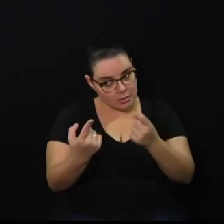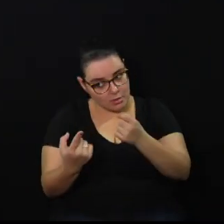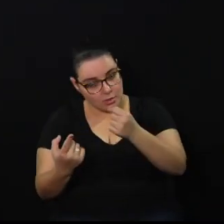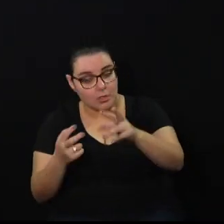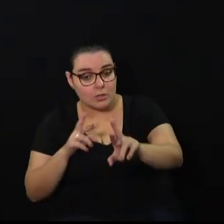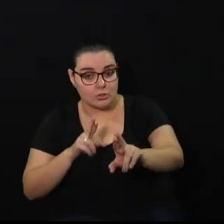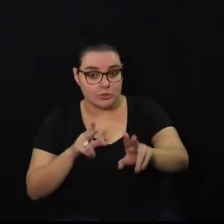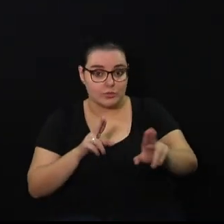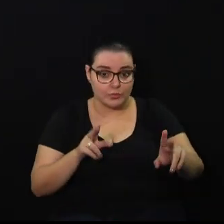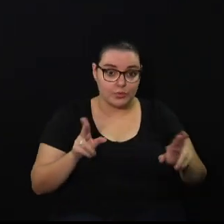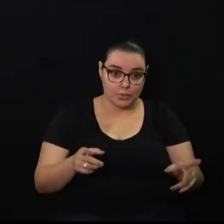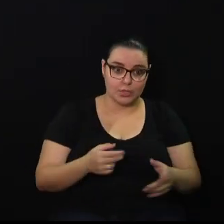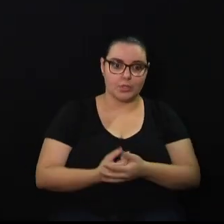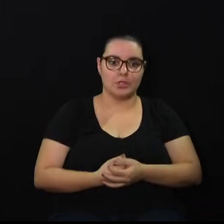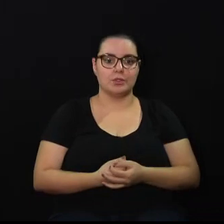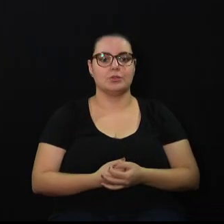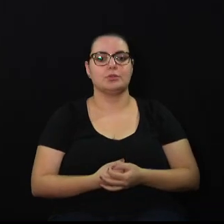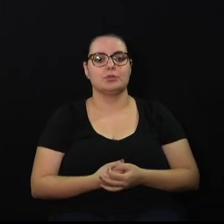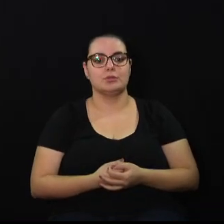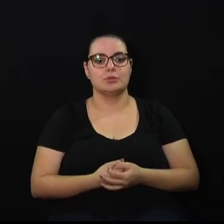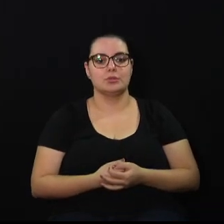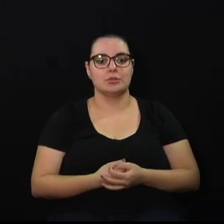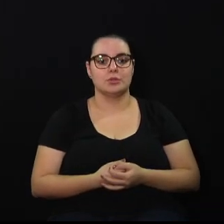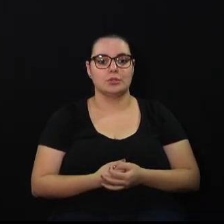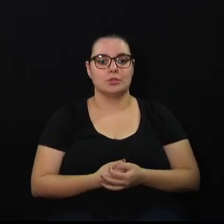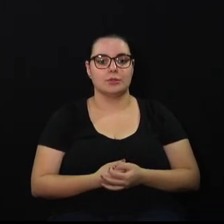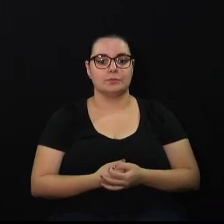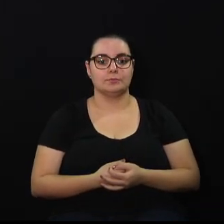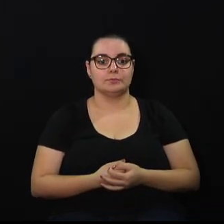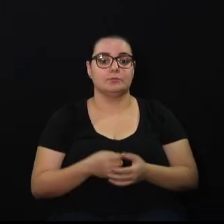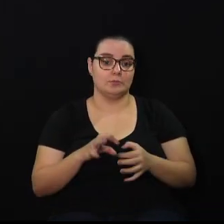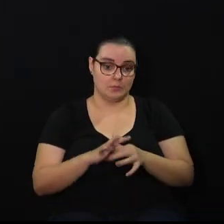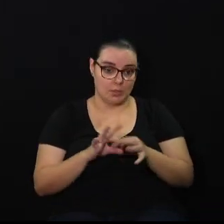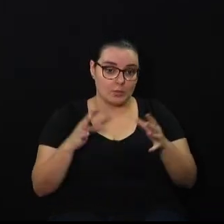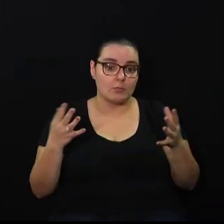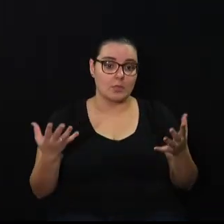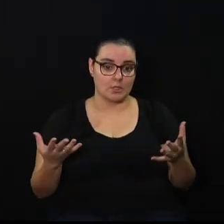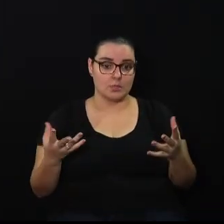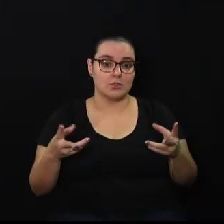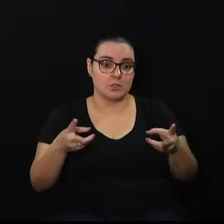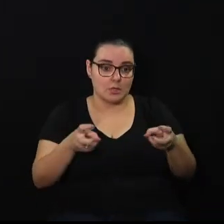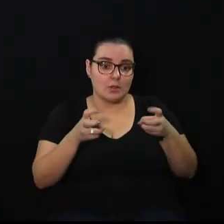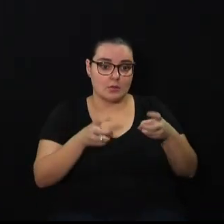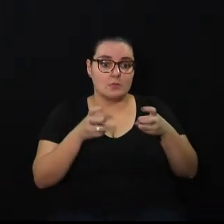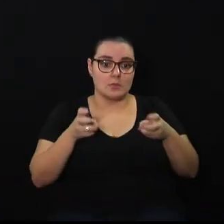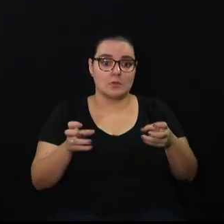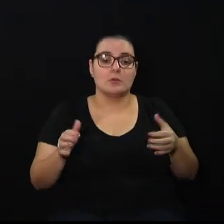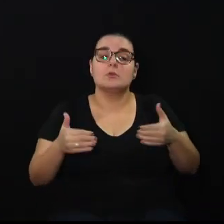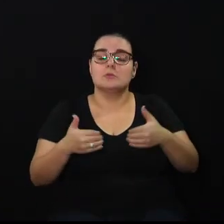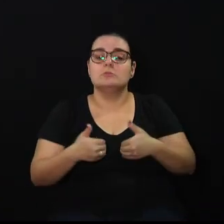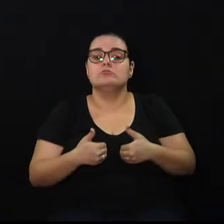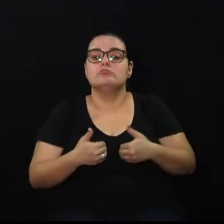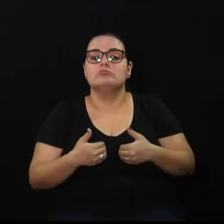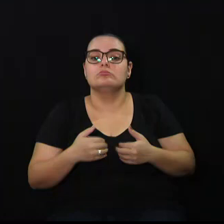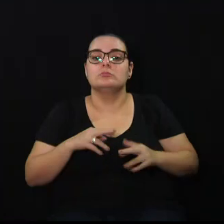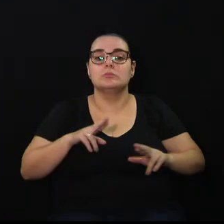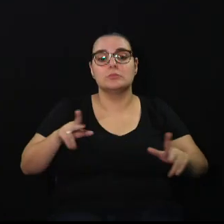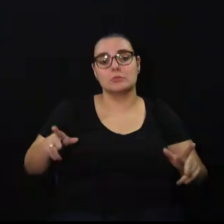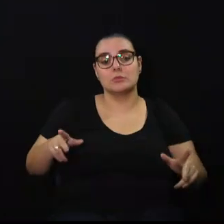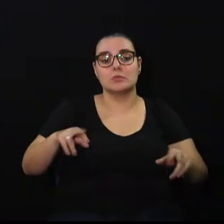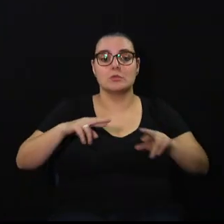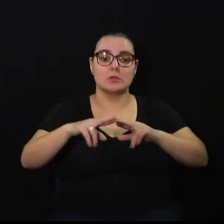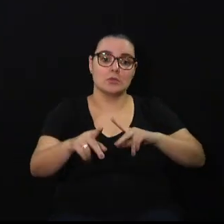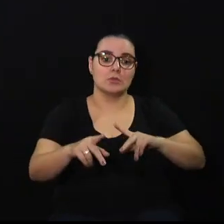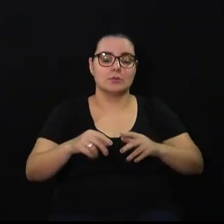indivíduo o sistema atual não permite isso né ea verificação dessas condições é importante para o diagnóstico